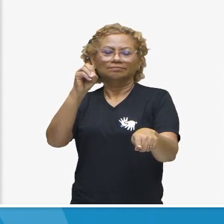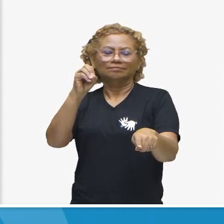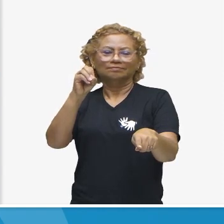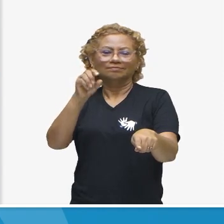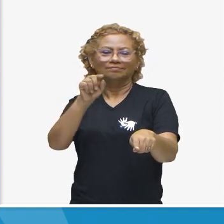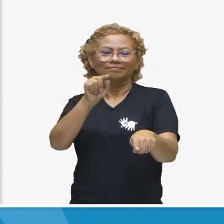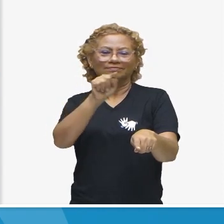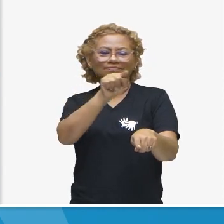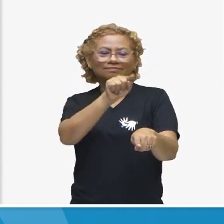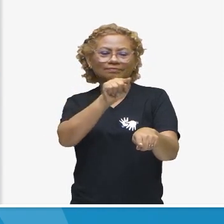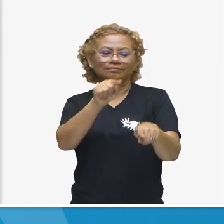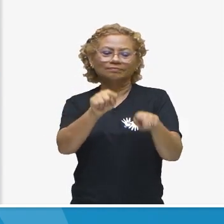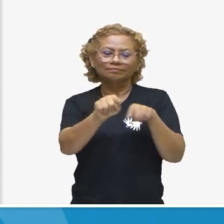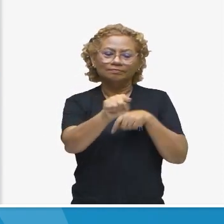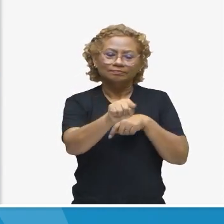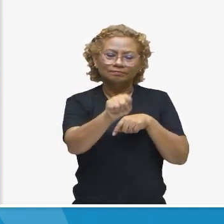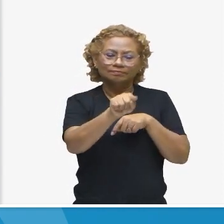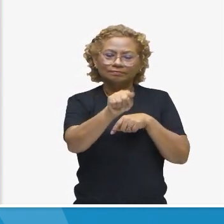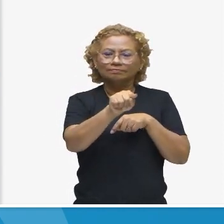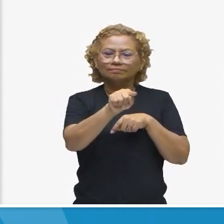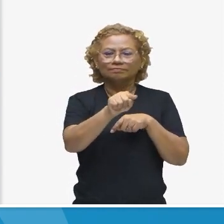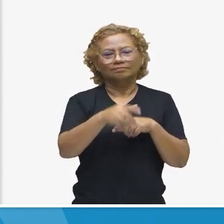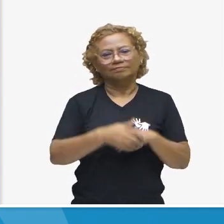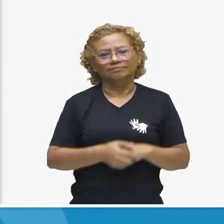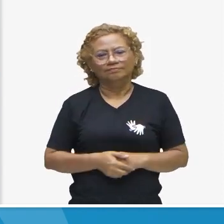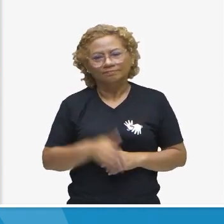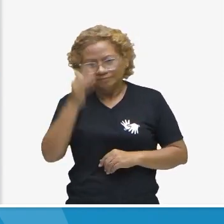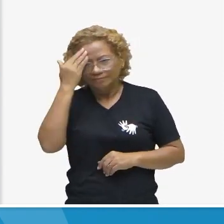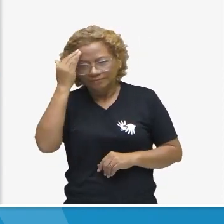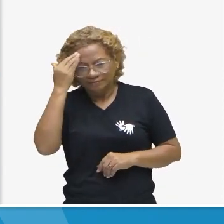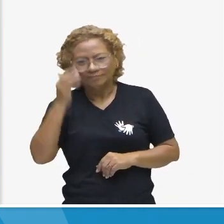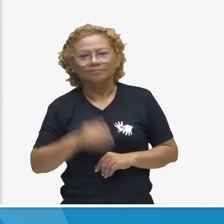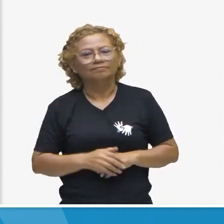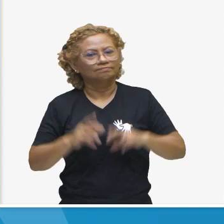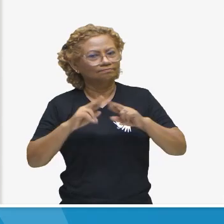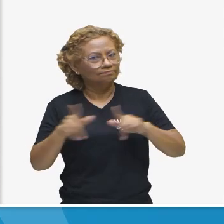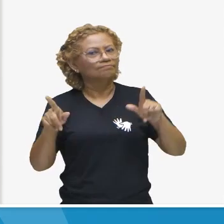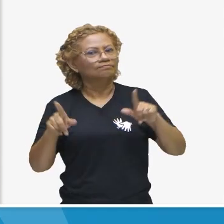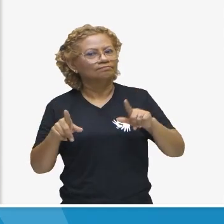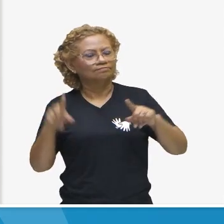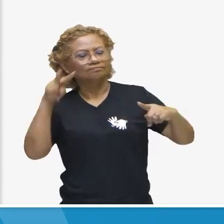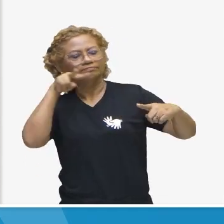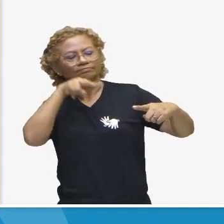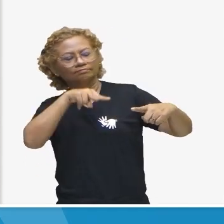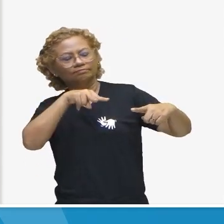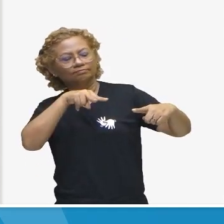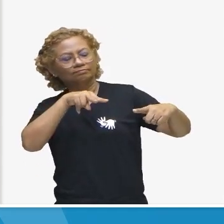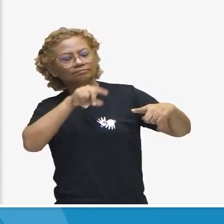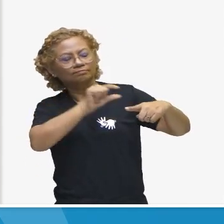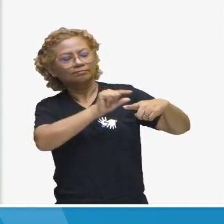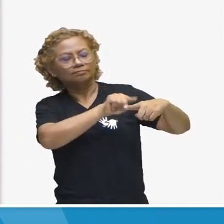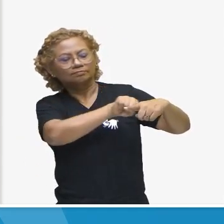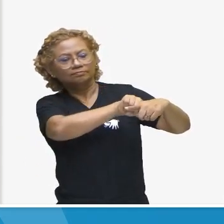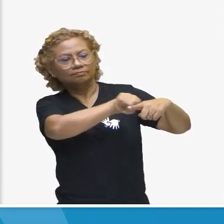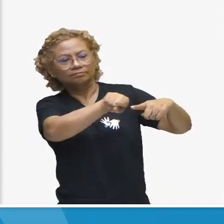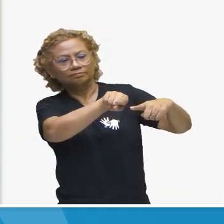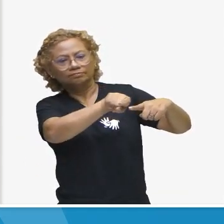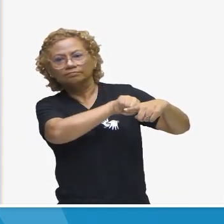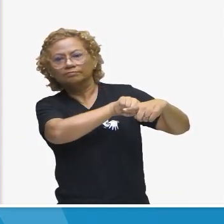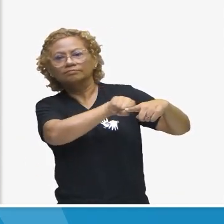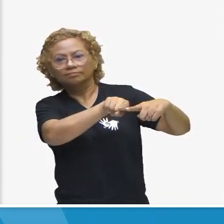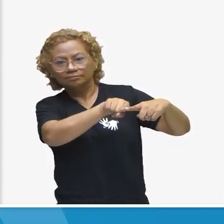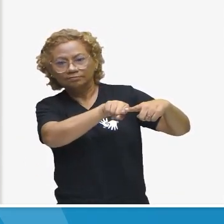frente e não mais na lateral. Compreenderam? Então, para eu entender o que é uma